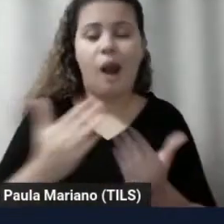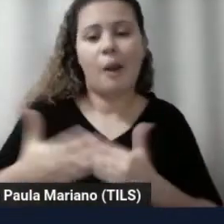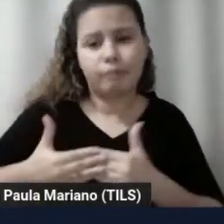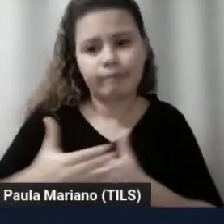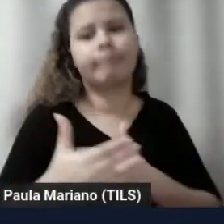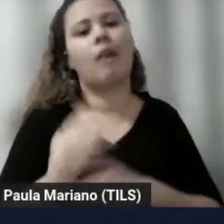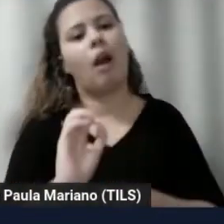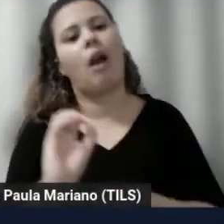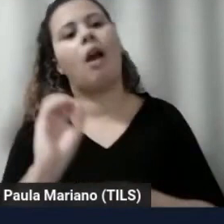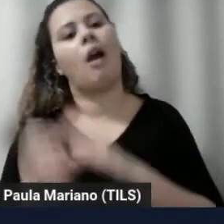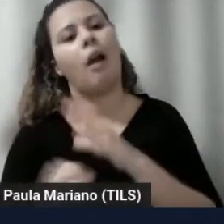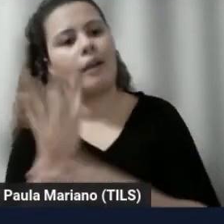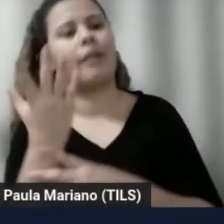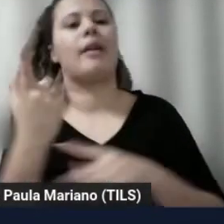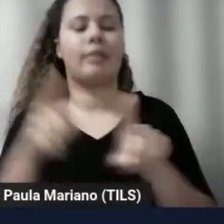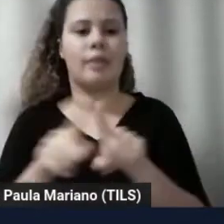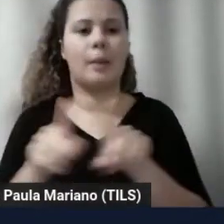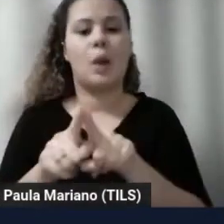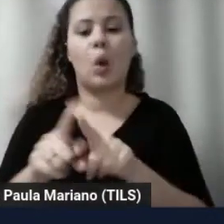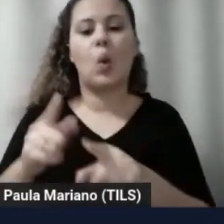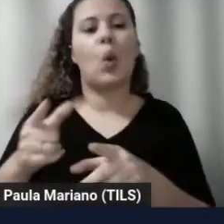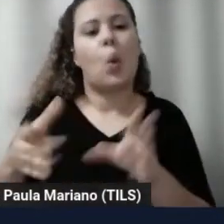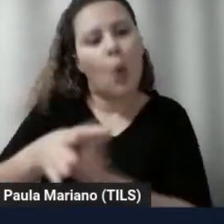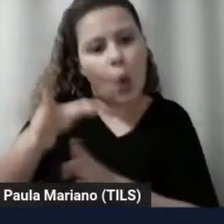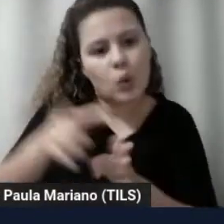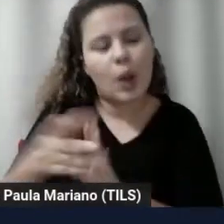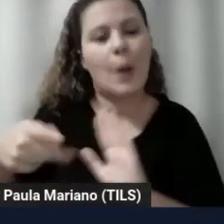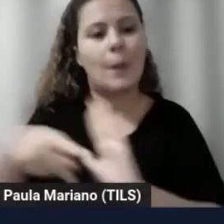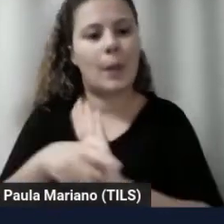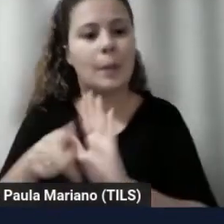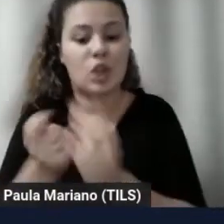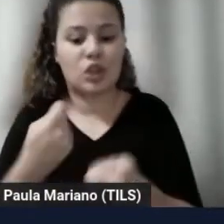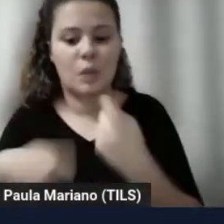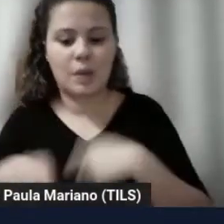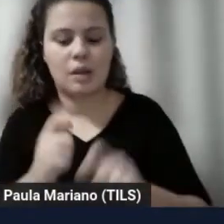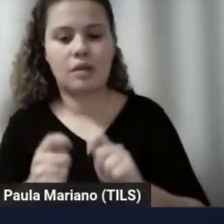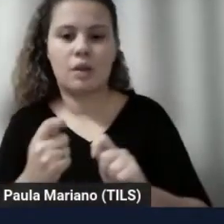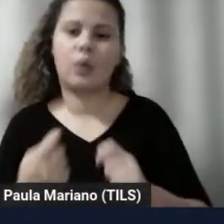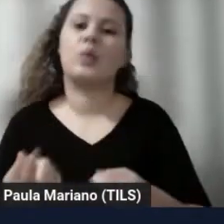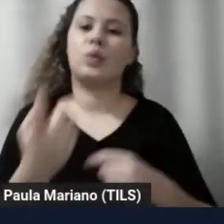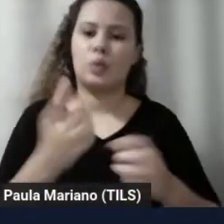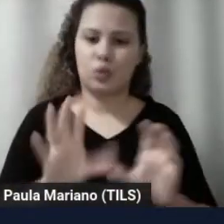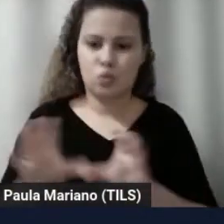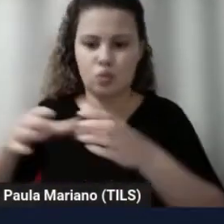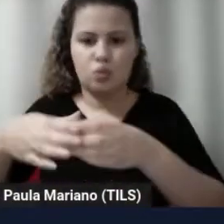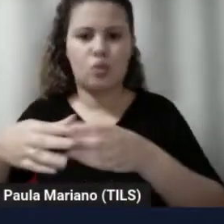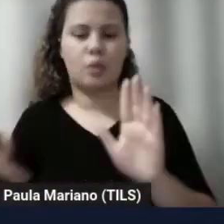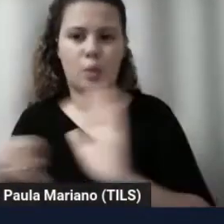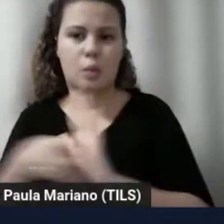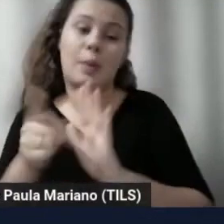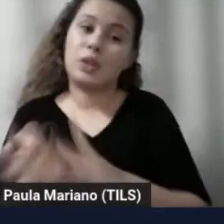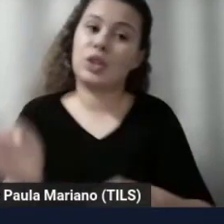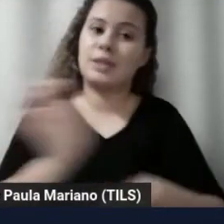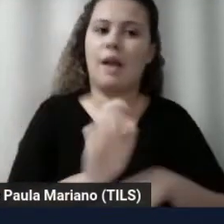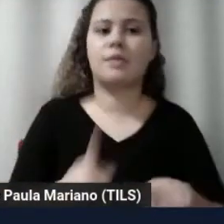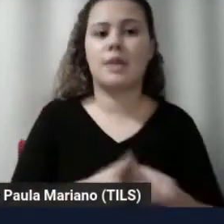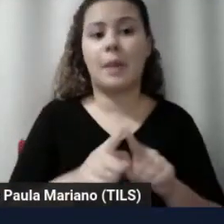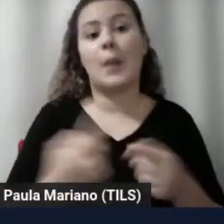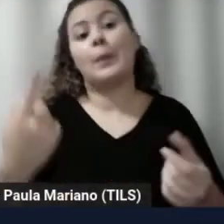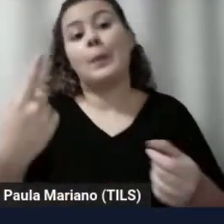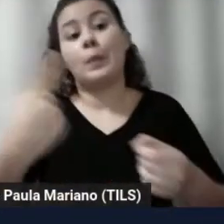Federativo para fazer administração tributária de estados e municípios. sem debate algum.